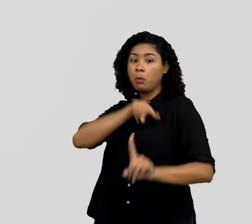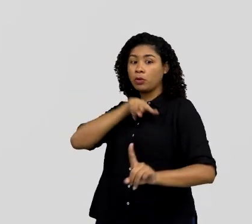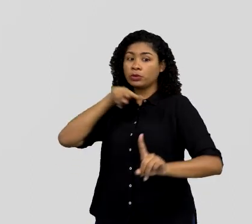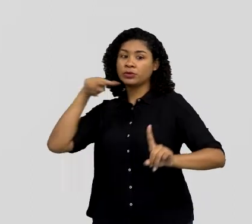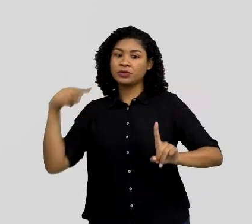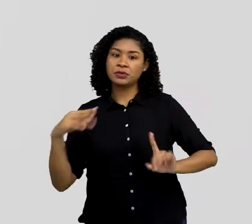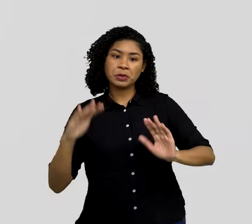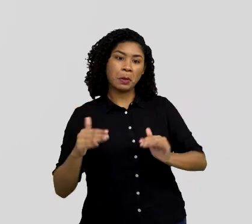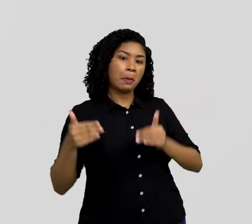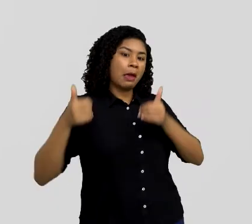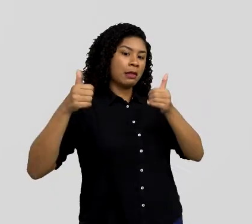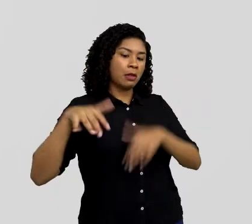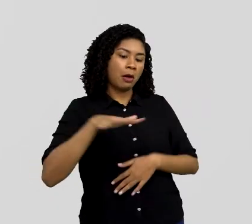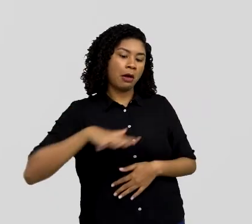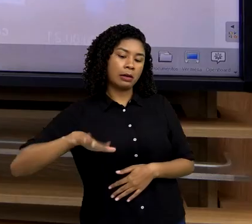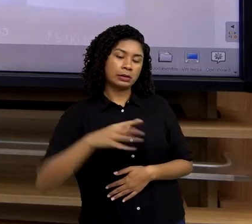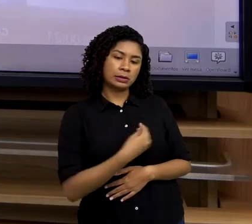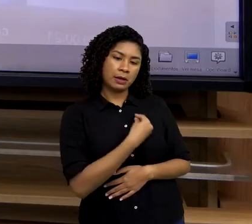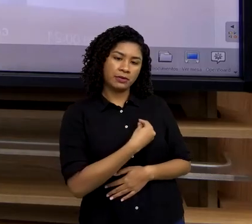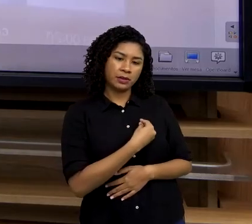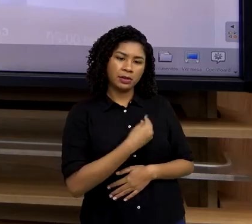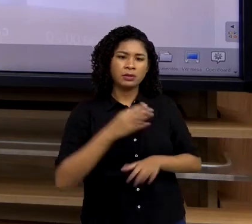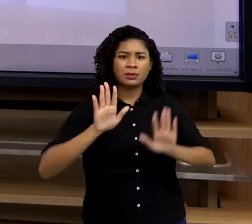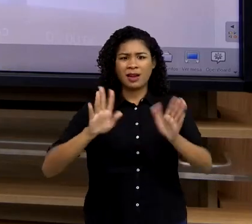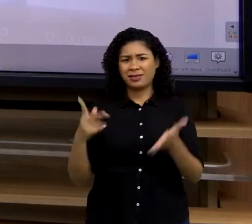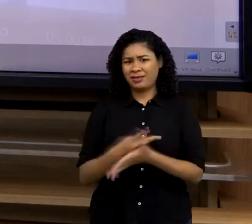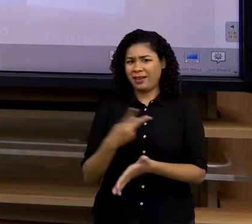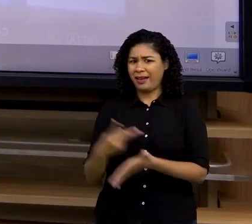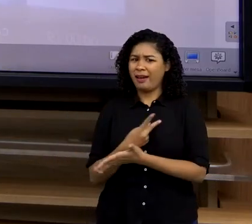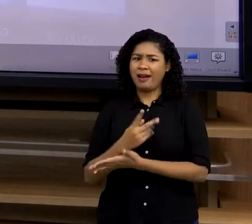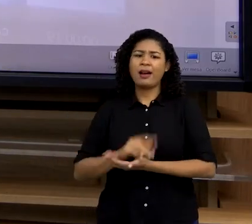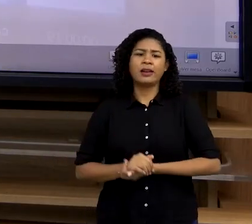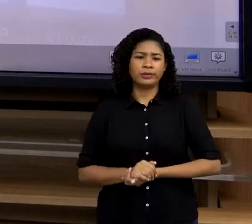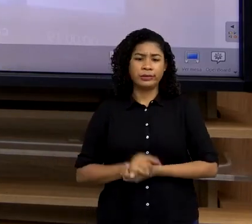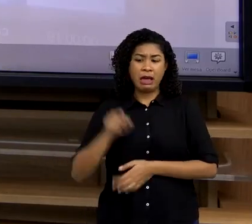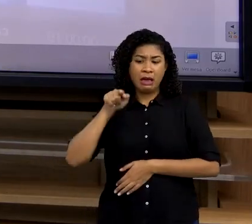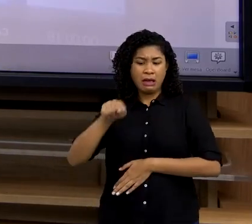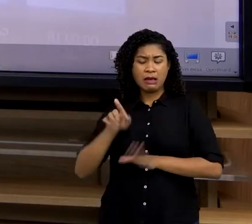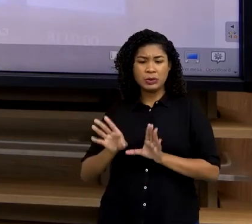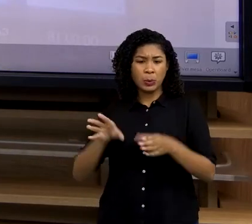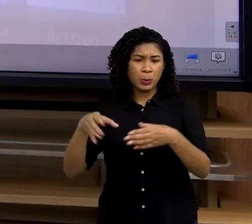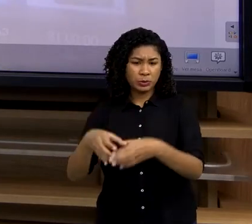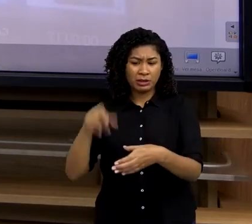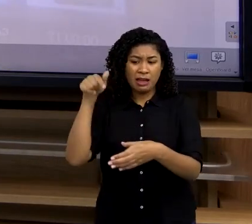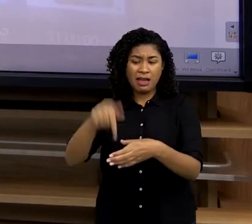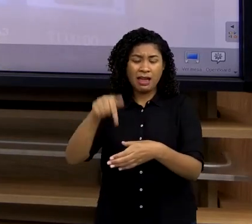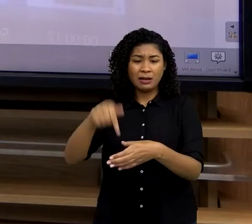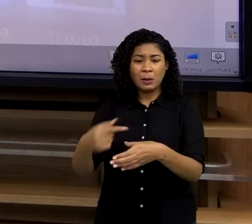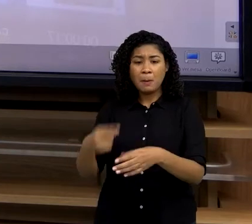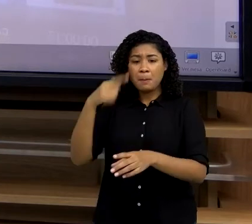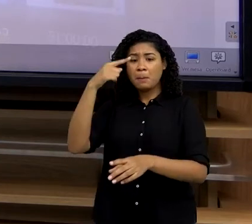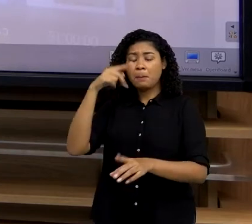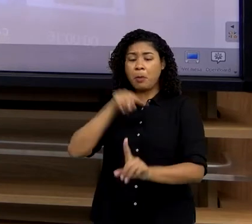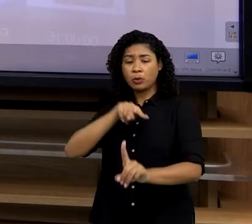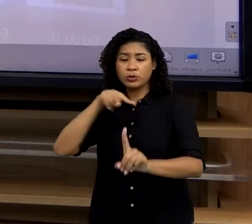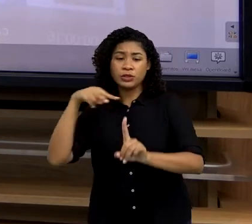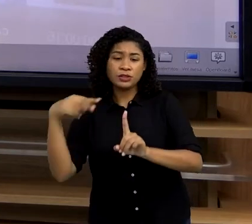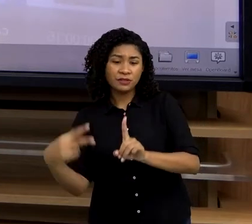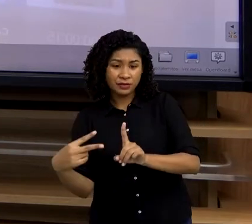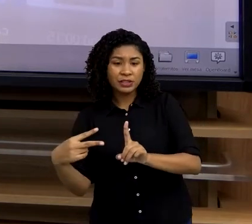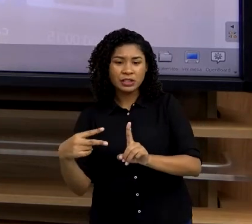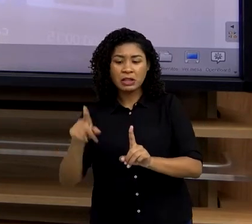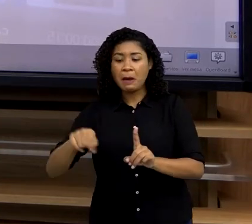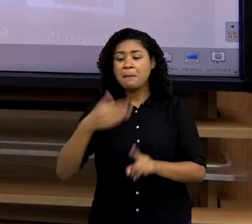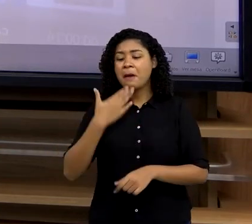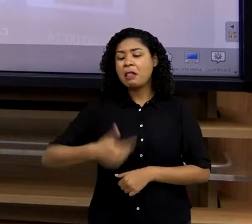visão muito errada, né? De que aquela comunidade, aquela forma de pensar é a que importa e